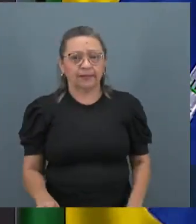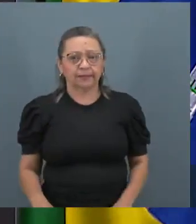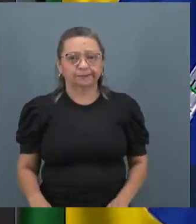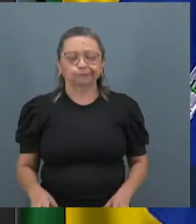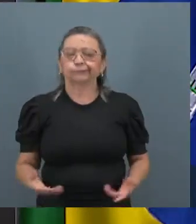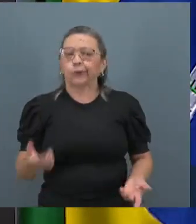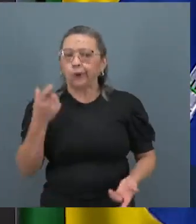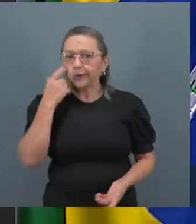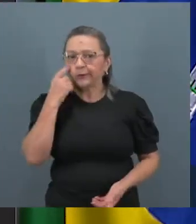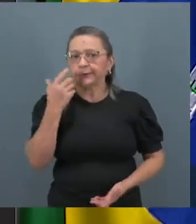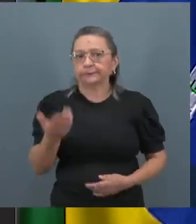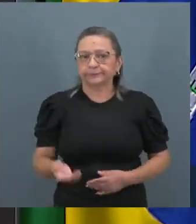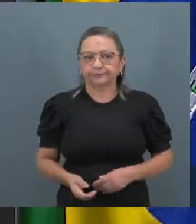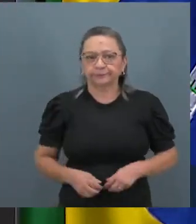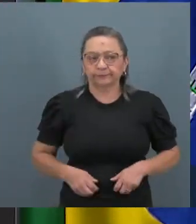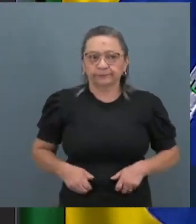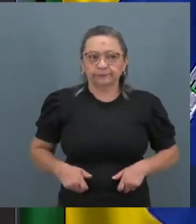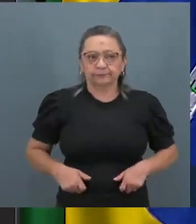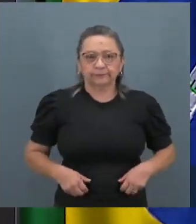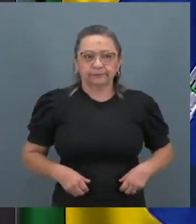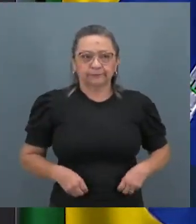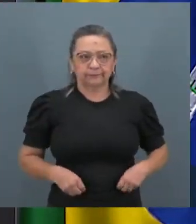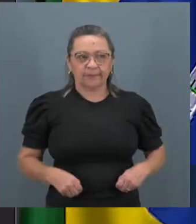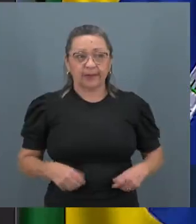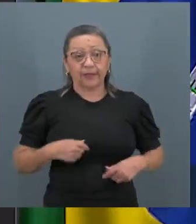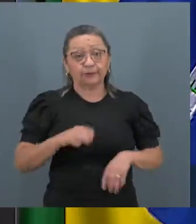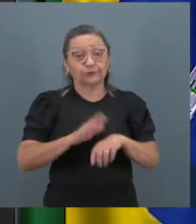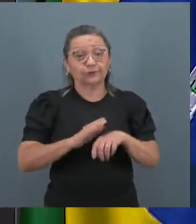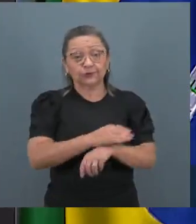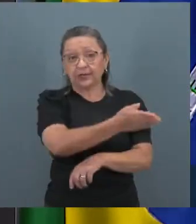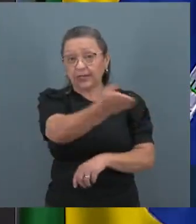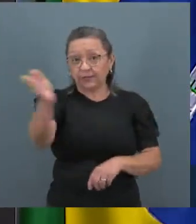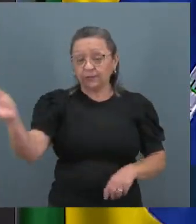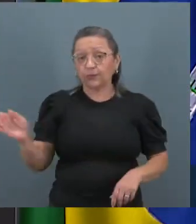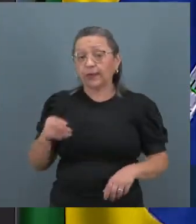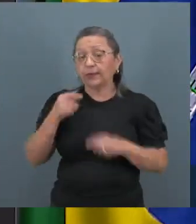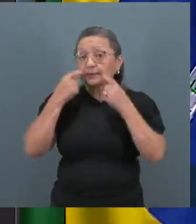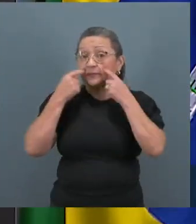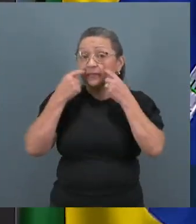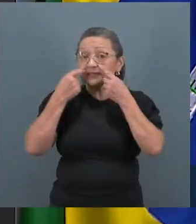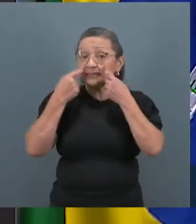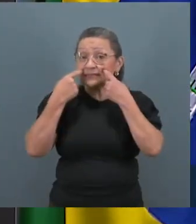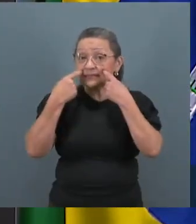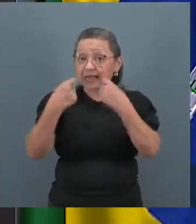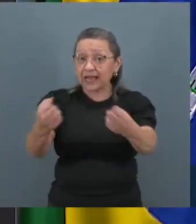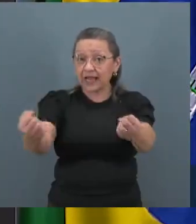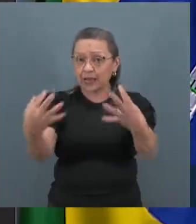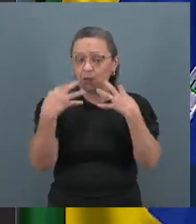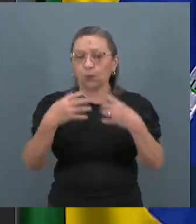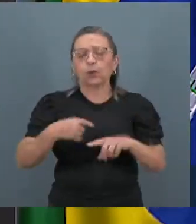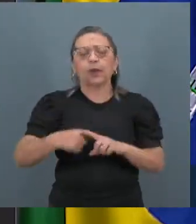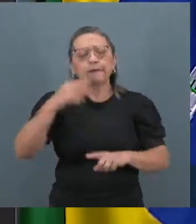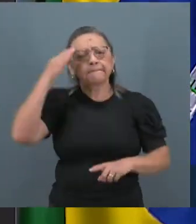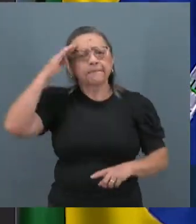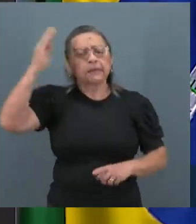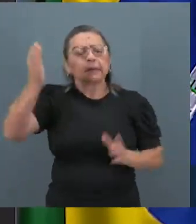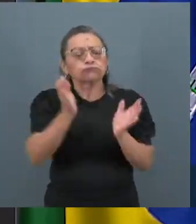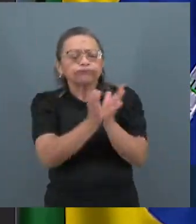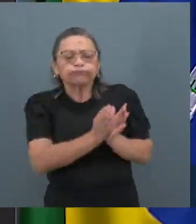Olha só, chama a atenção sua, brasileiro. As principais entidades de fiscalização e